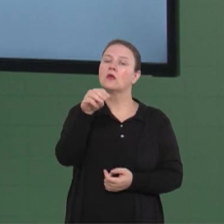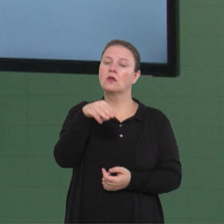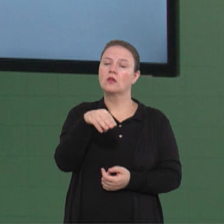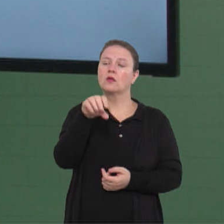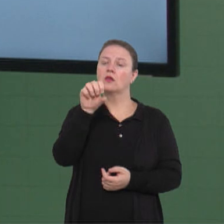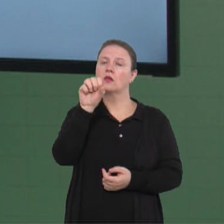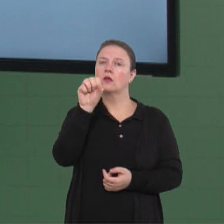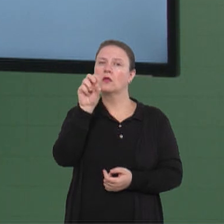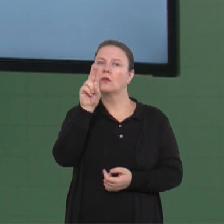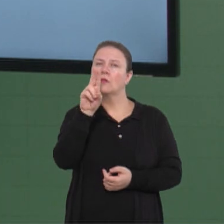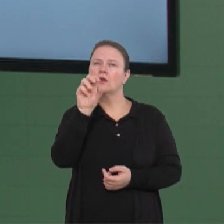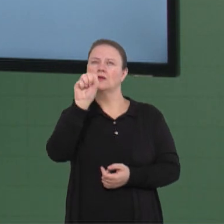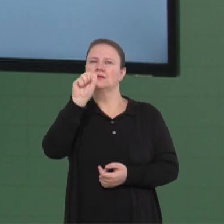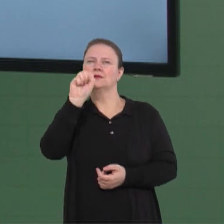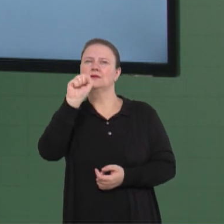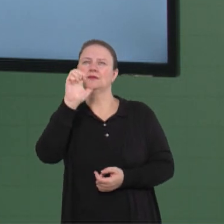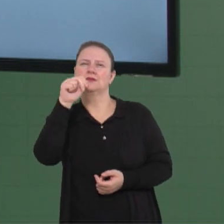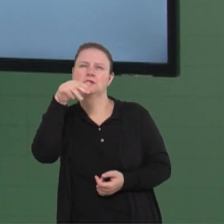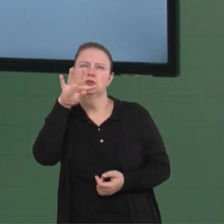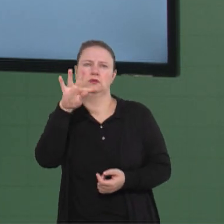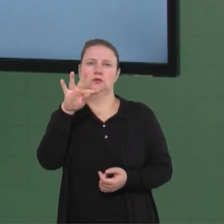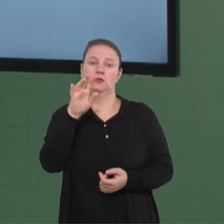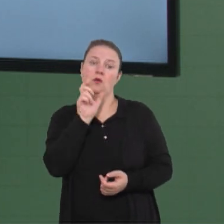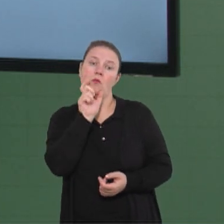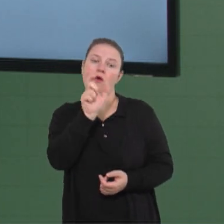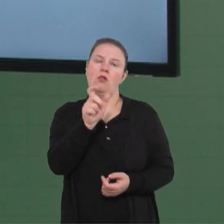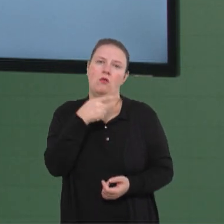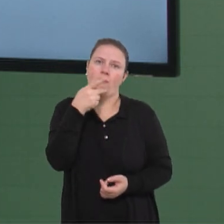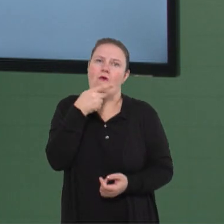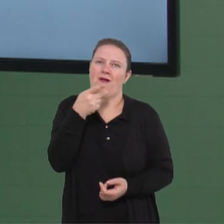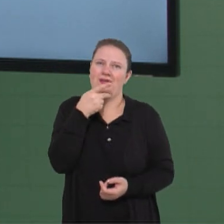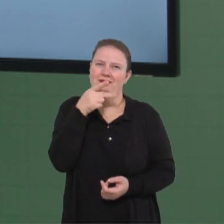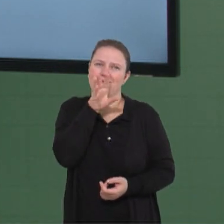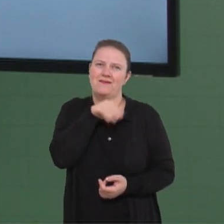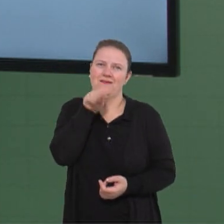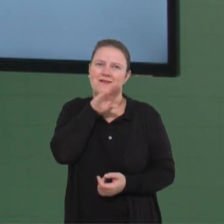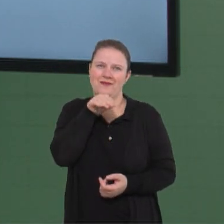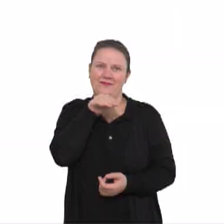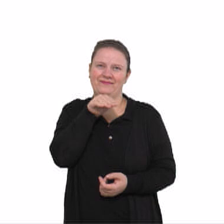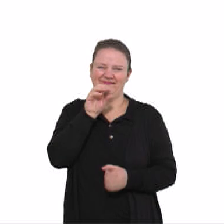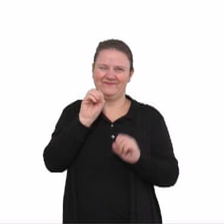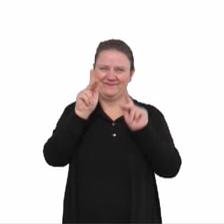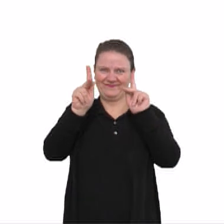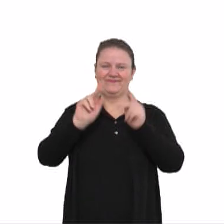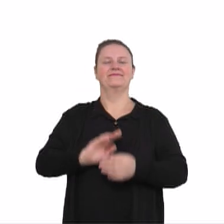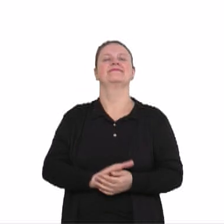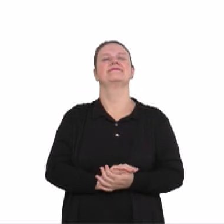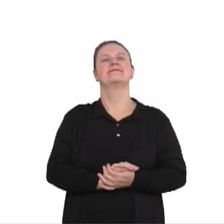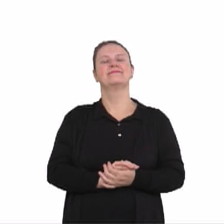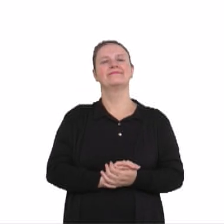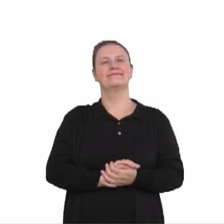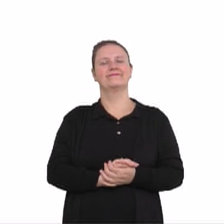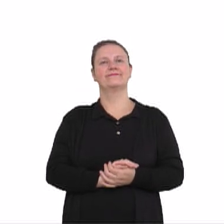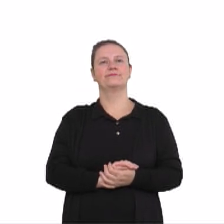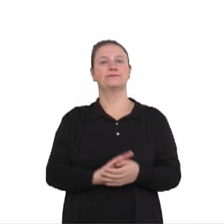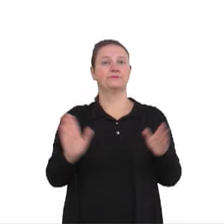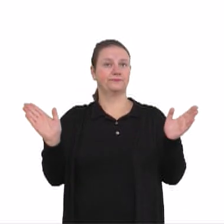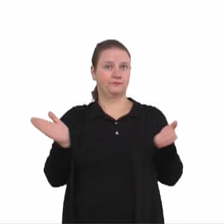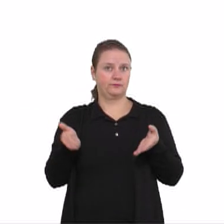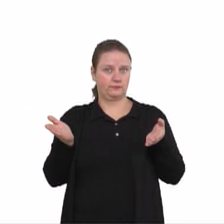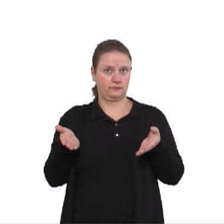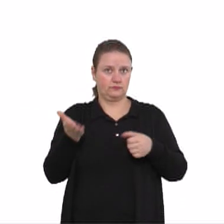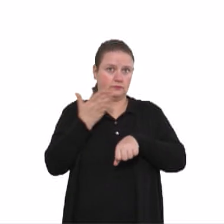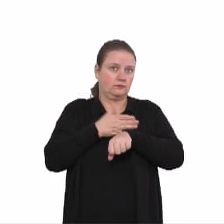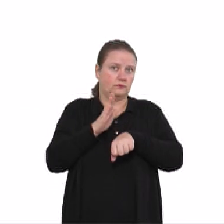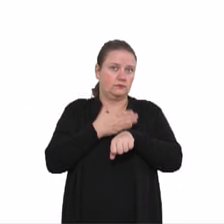sante não se pronuncia o primeiro tempo quem beleza e a hora que vocês